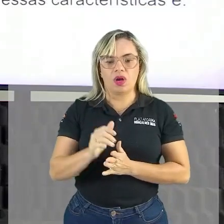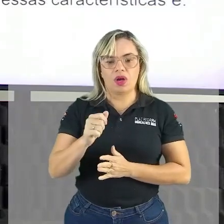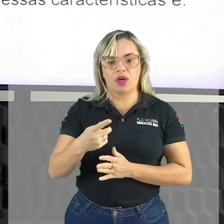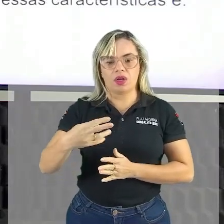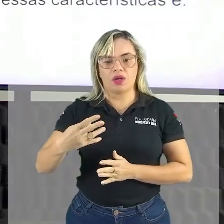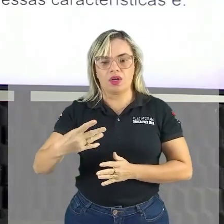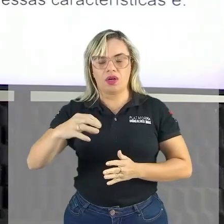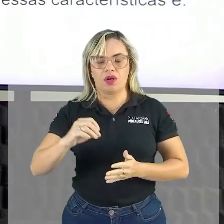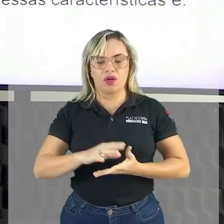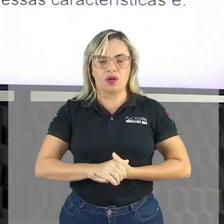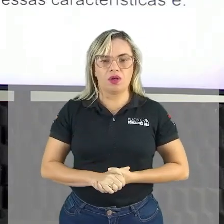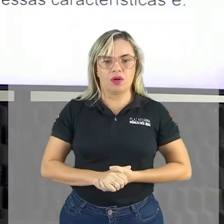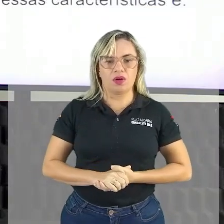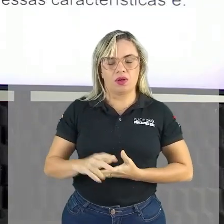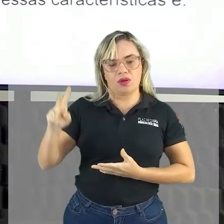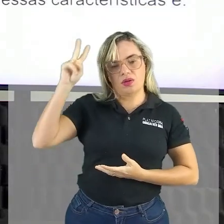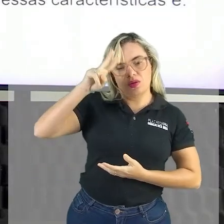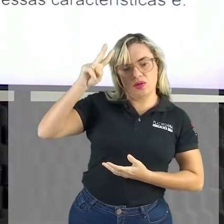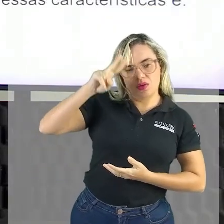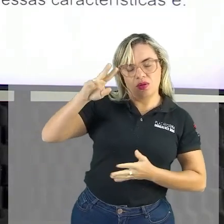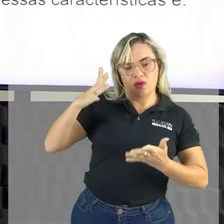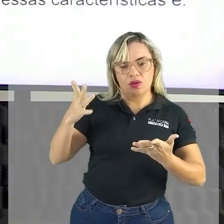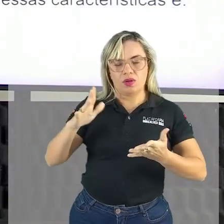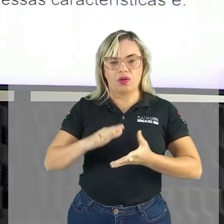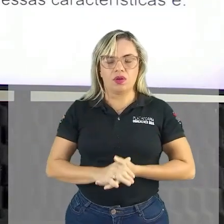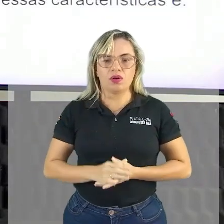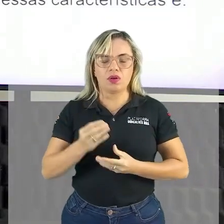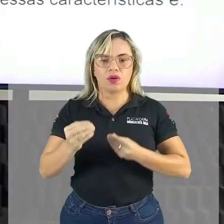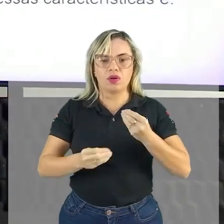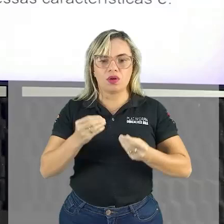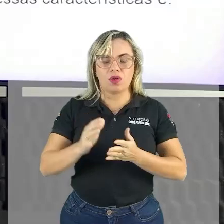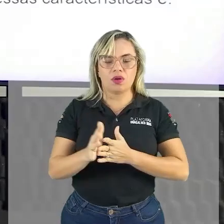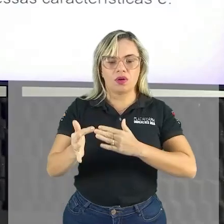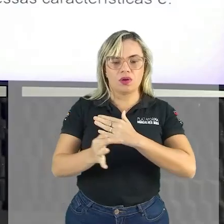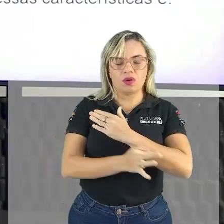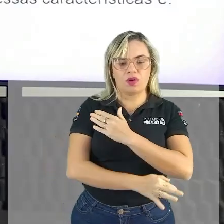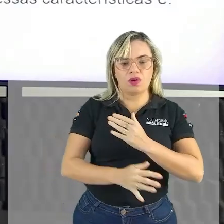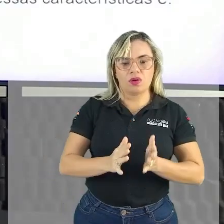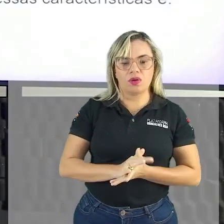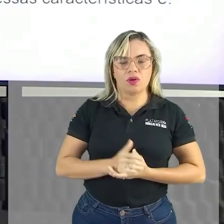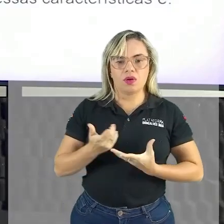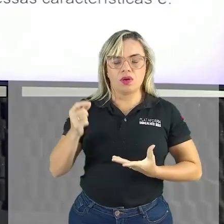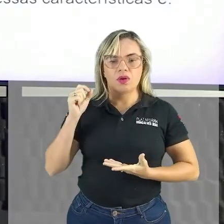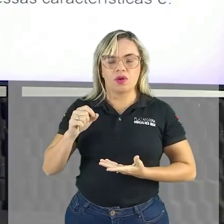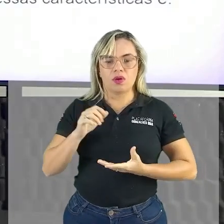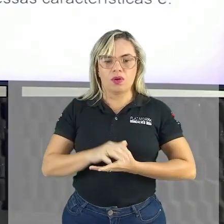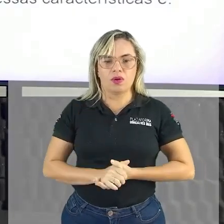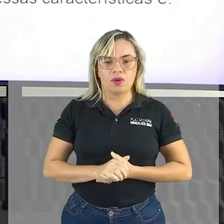você fala dos estados físicos da matéria, você tem o sólido,